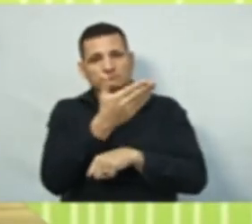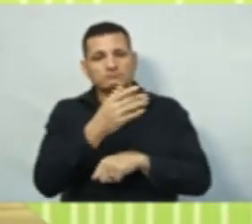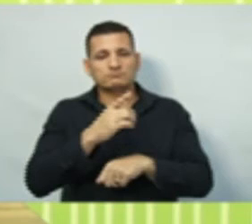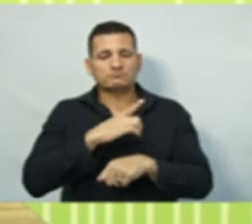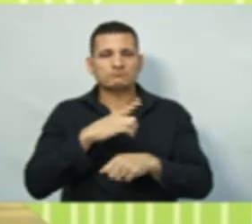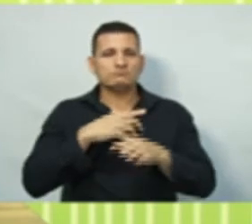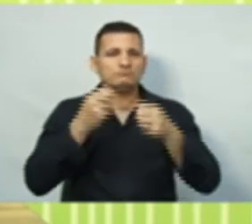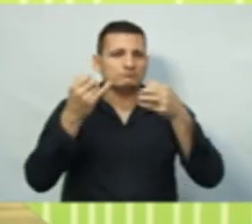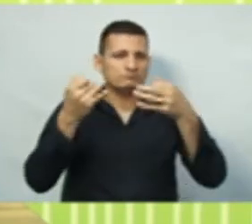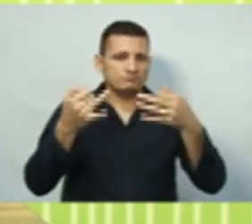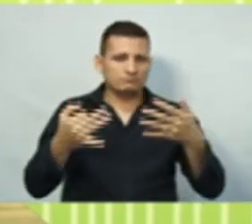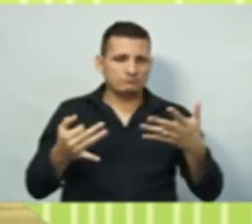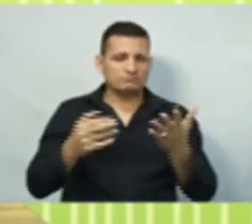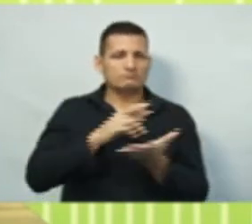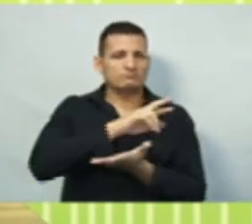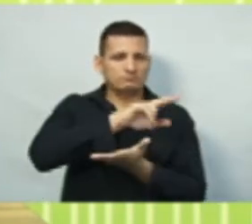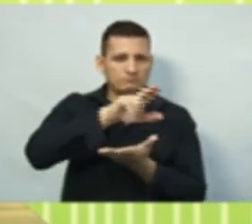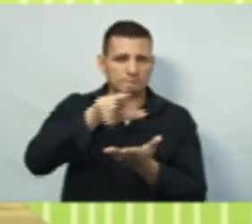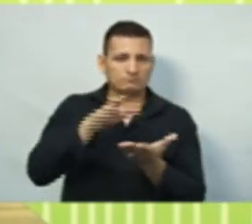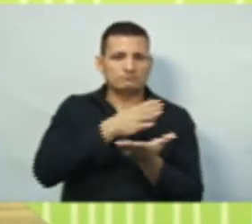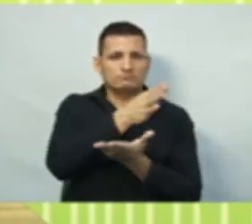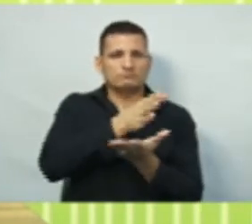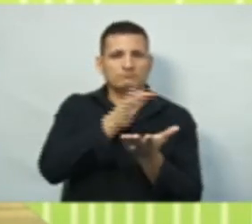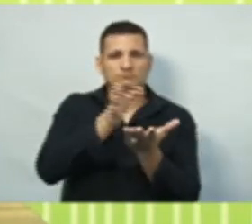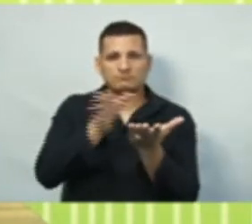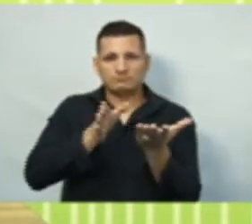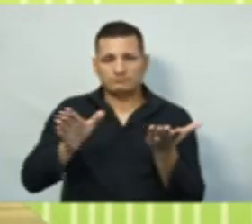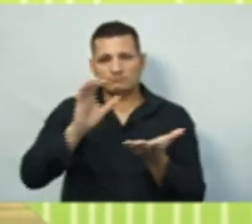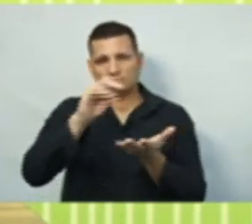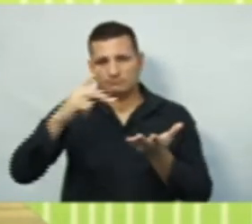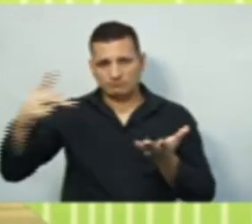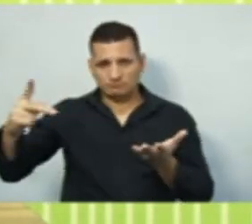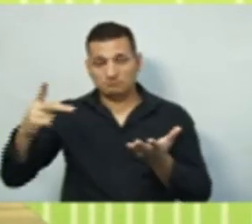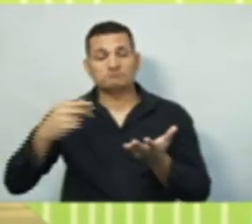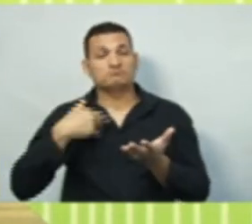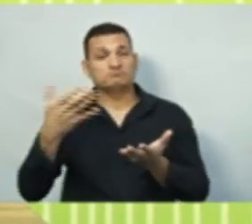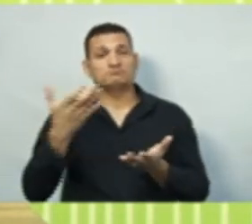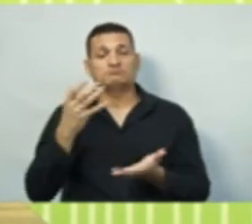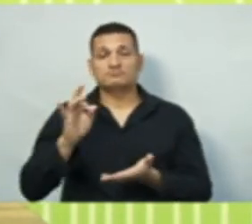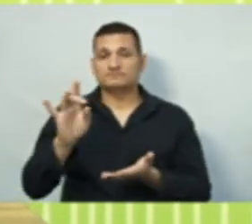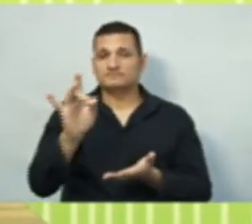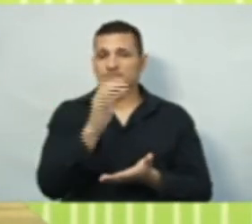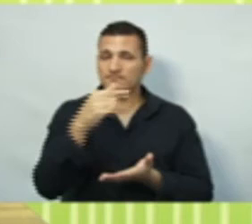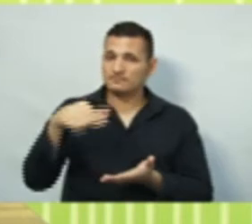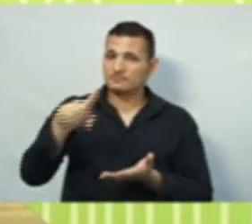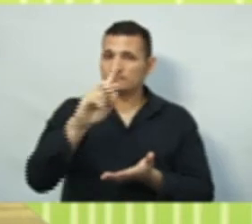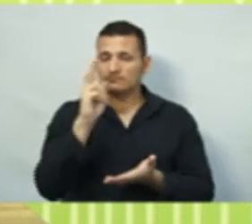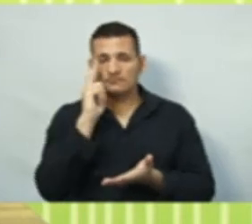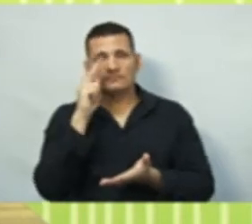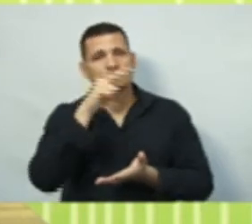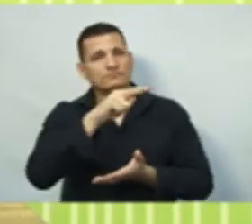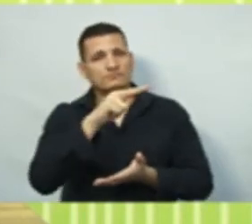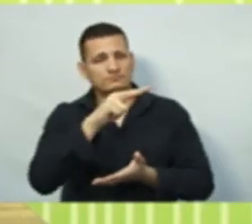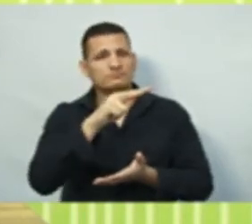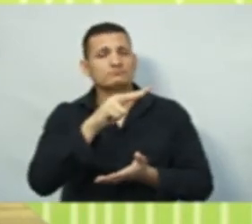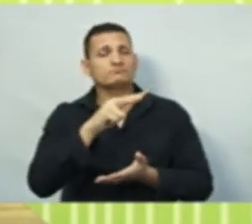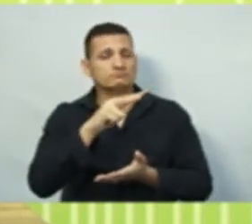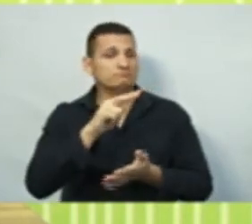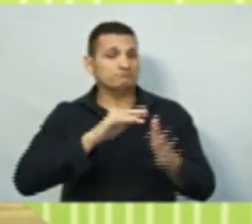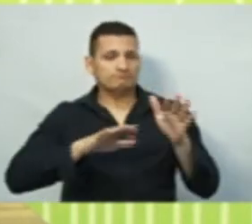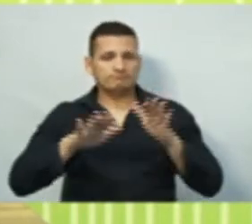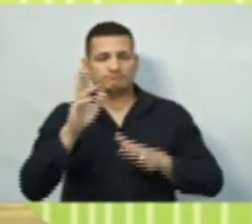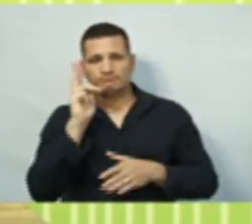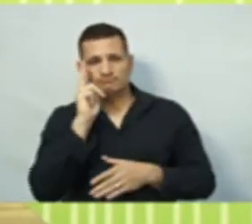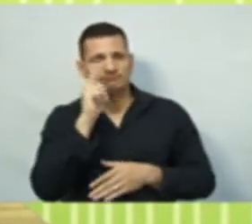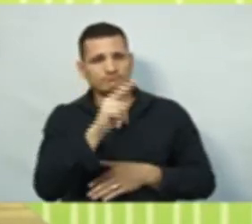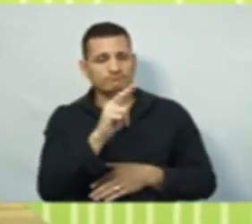sobre todos os ramos do cooperativismo. É onde eu quero que cada um de vocês olhem com bastante cuidado